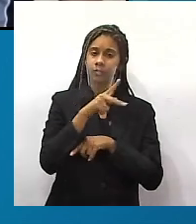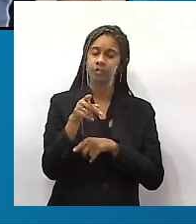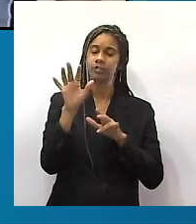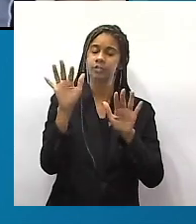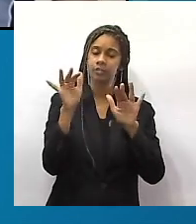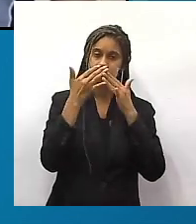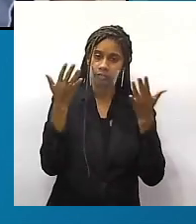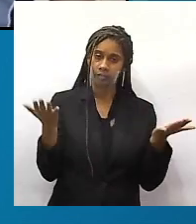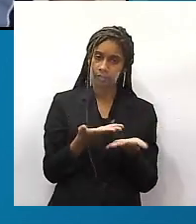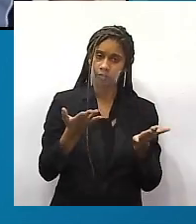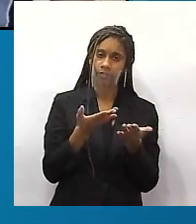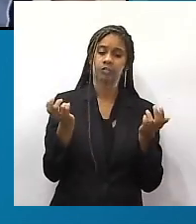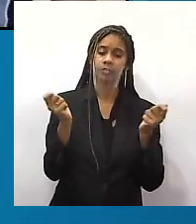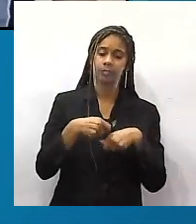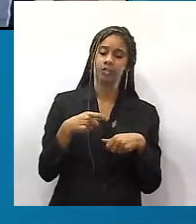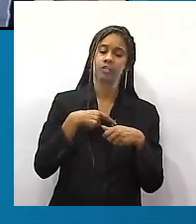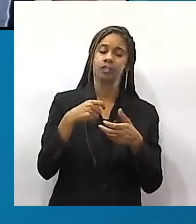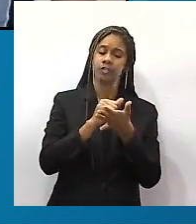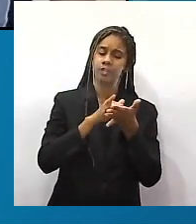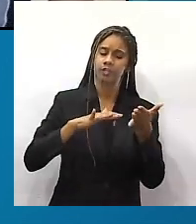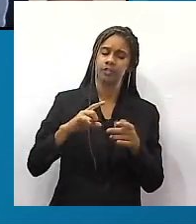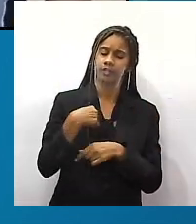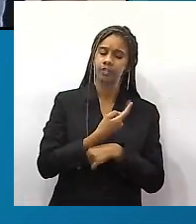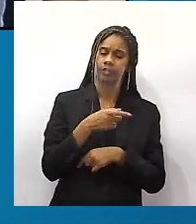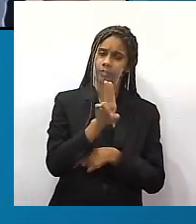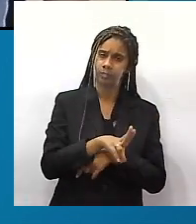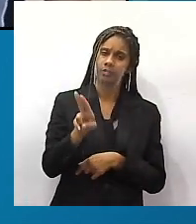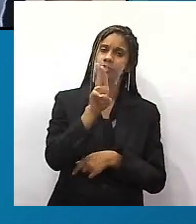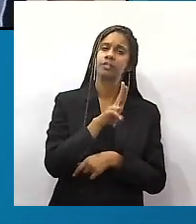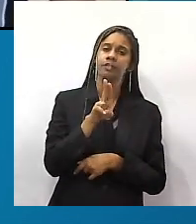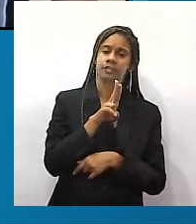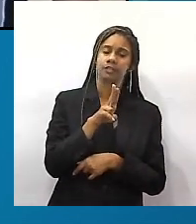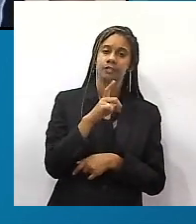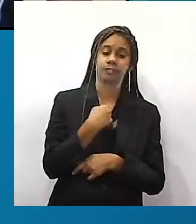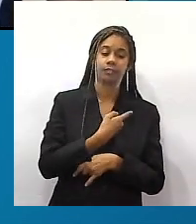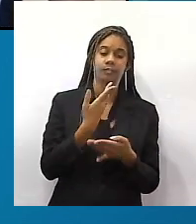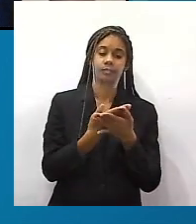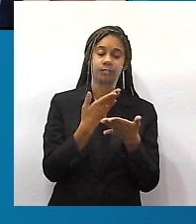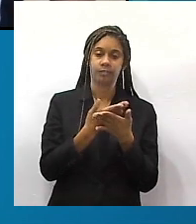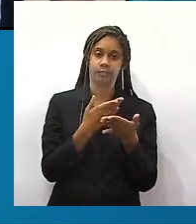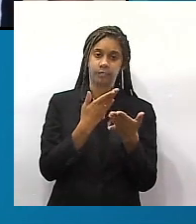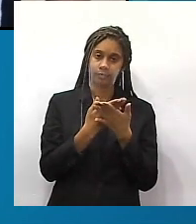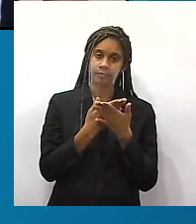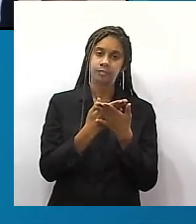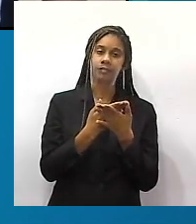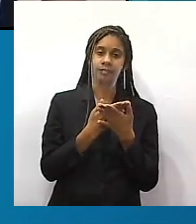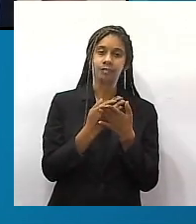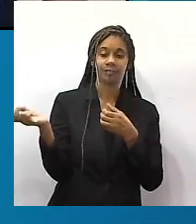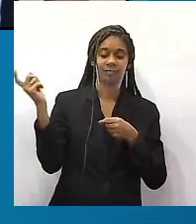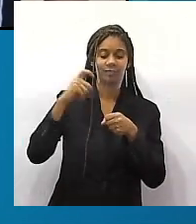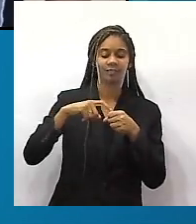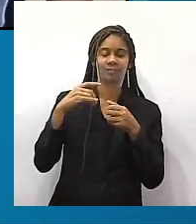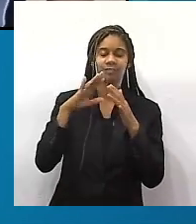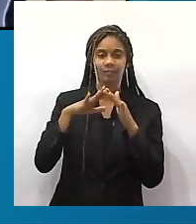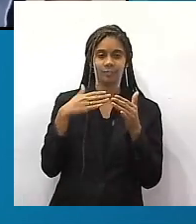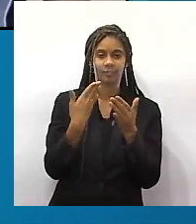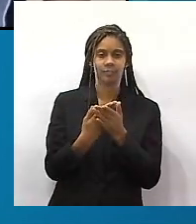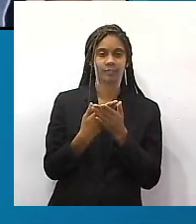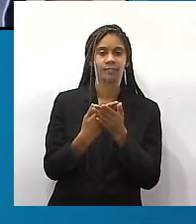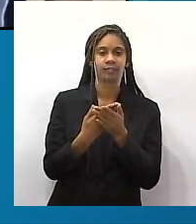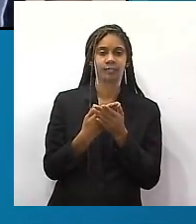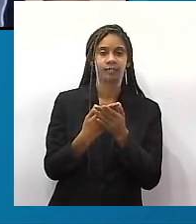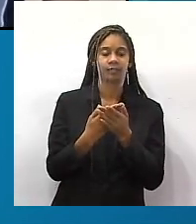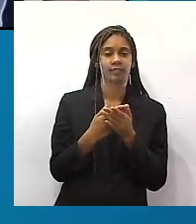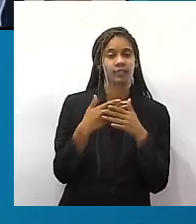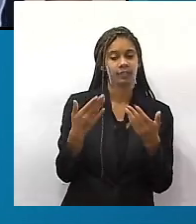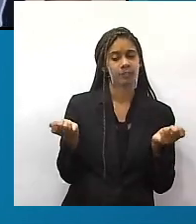assistindo. É um exercício que a gente vai utilizar aí nas nossas aulas, né, de volta à escola, durante a nossa volta.